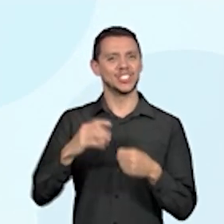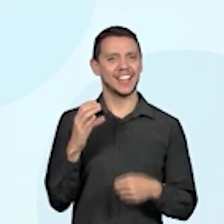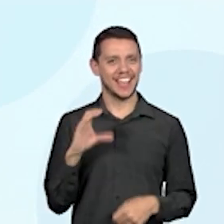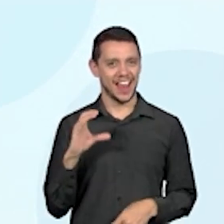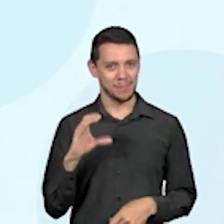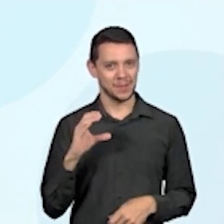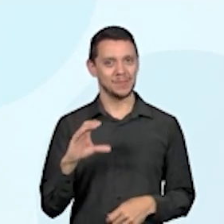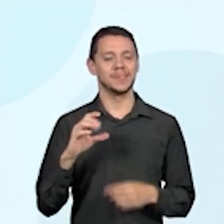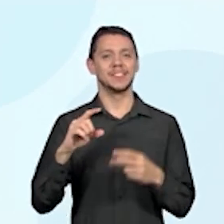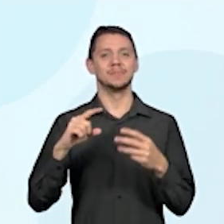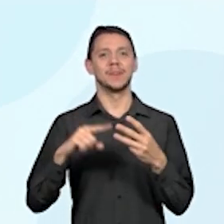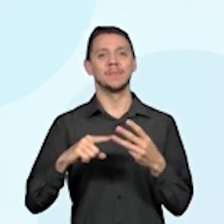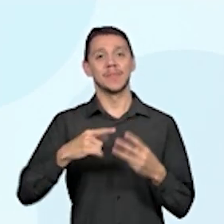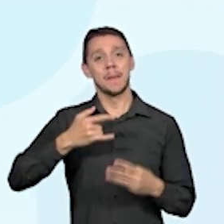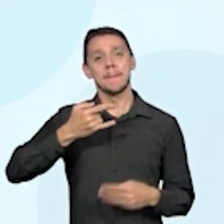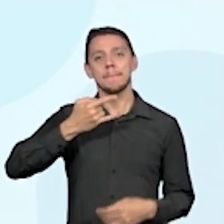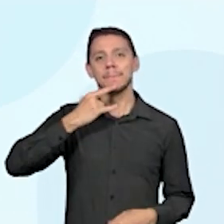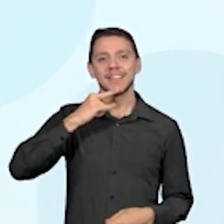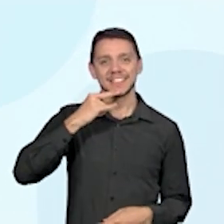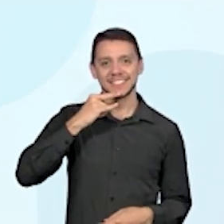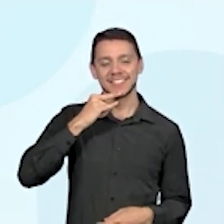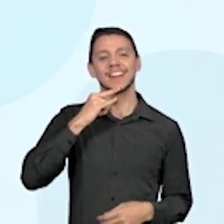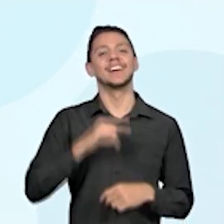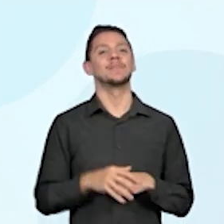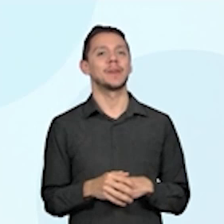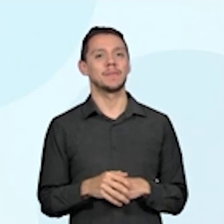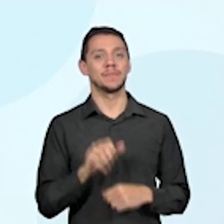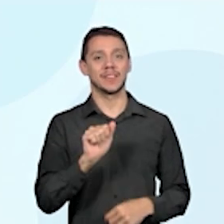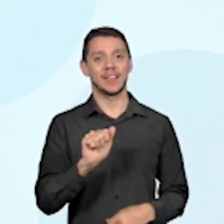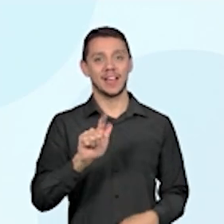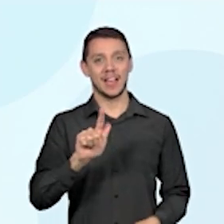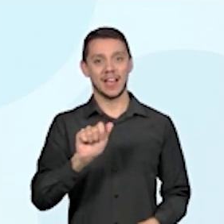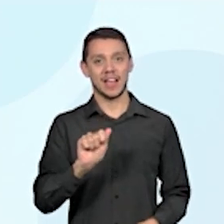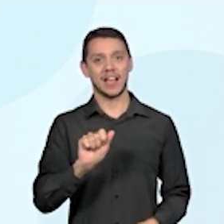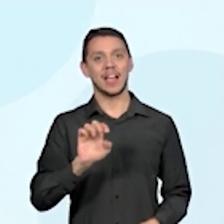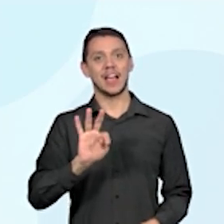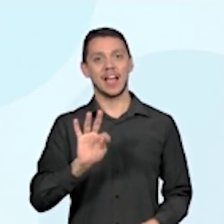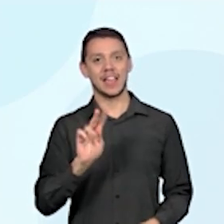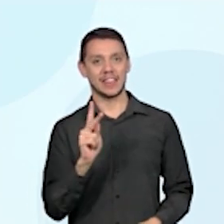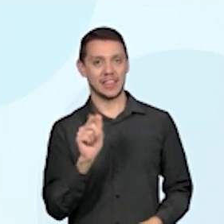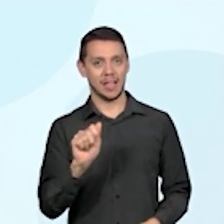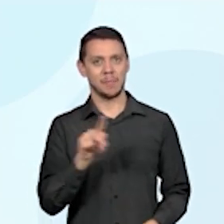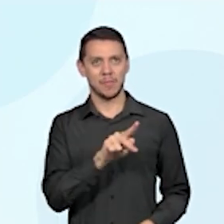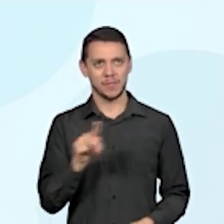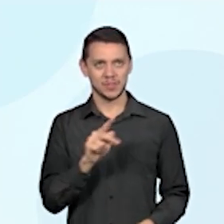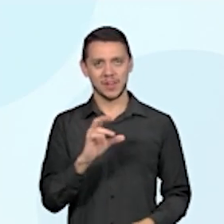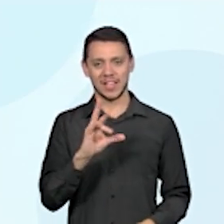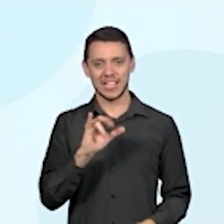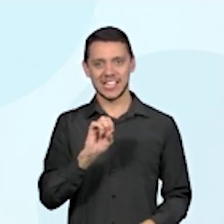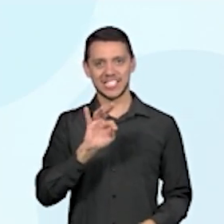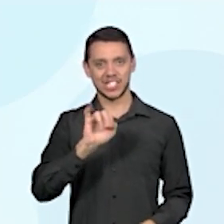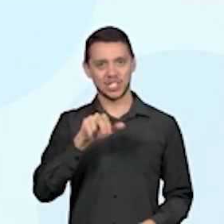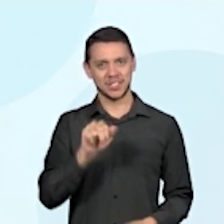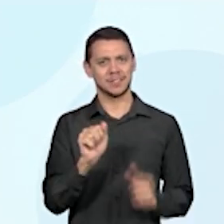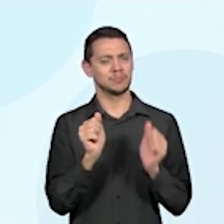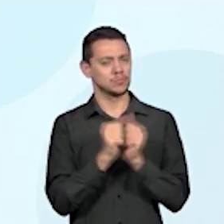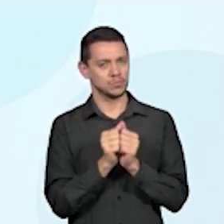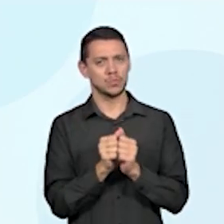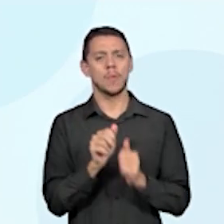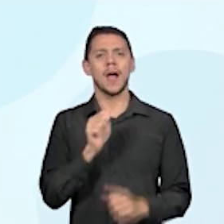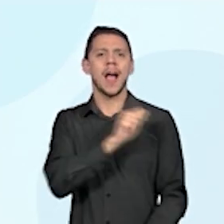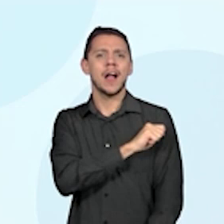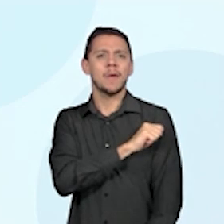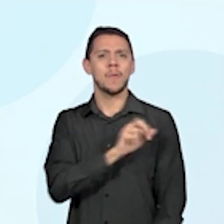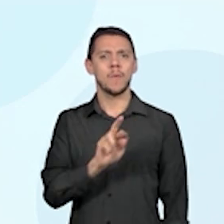Piracicaba, a Ágata aí da professora Cristina presente junto conosco, o aluno Juan da professora